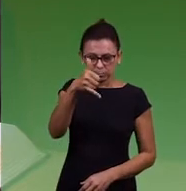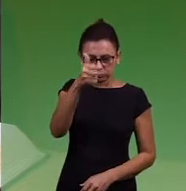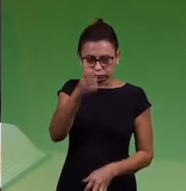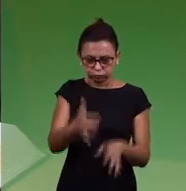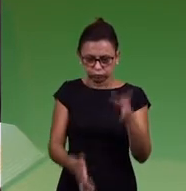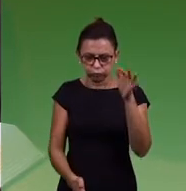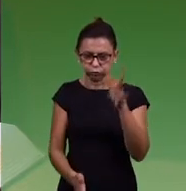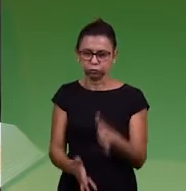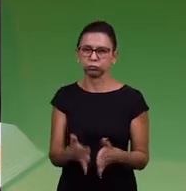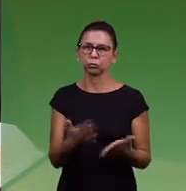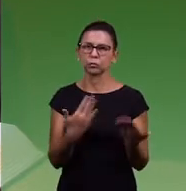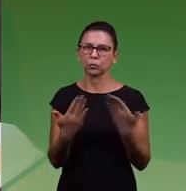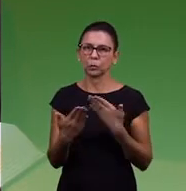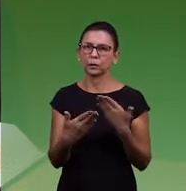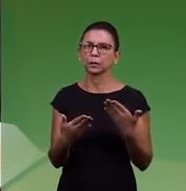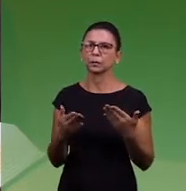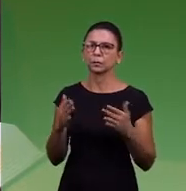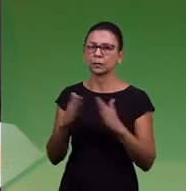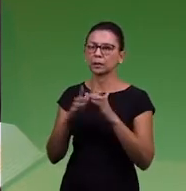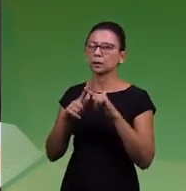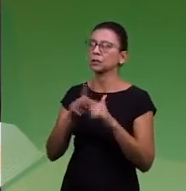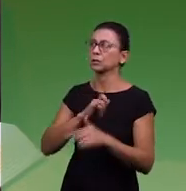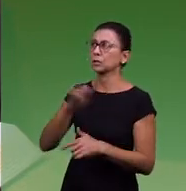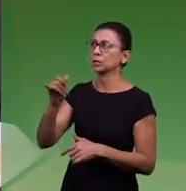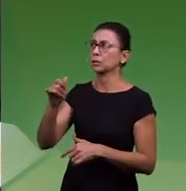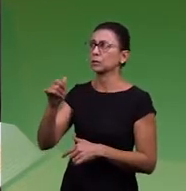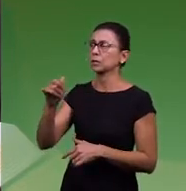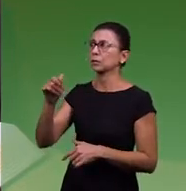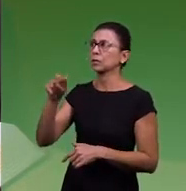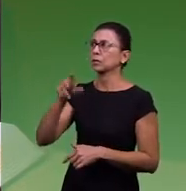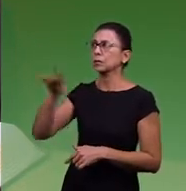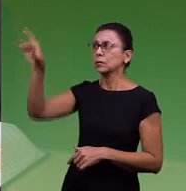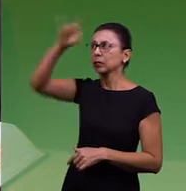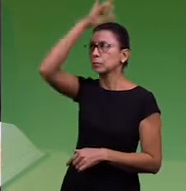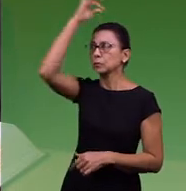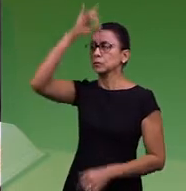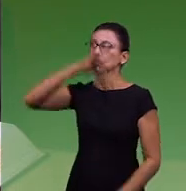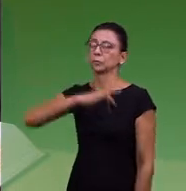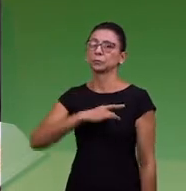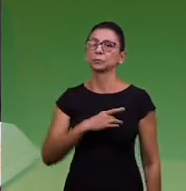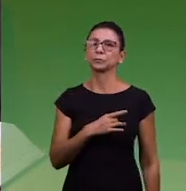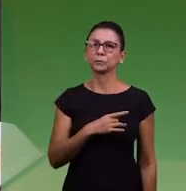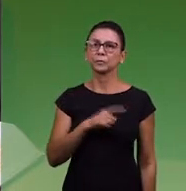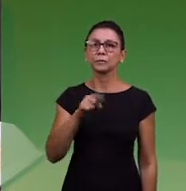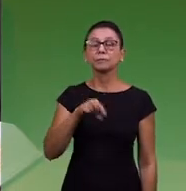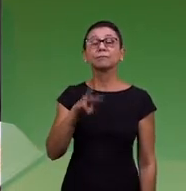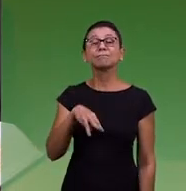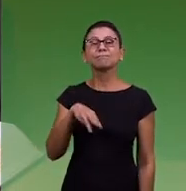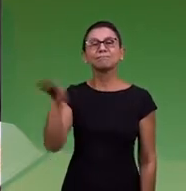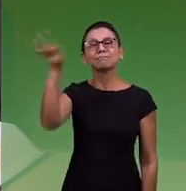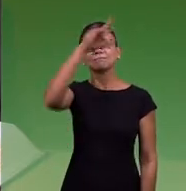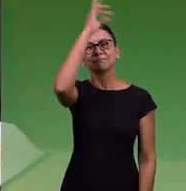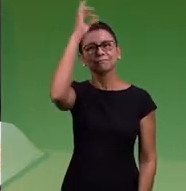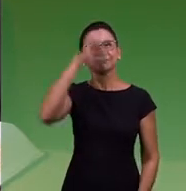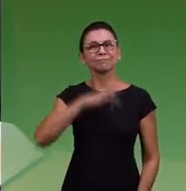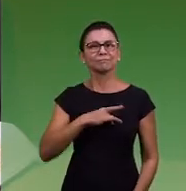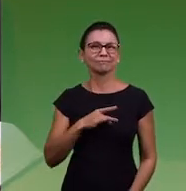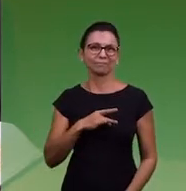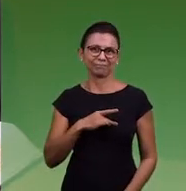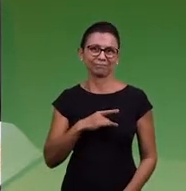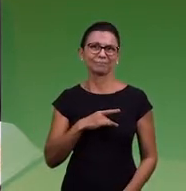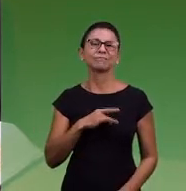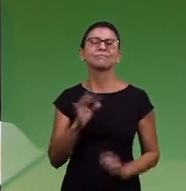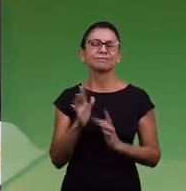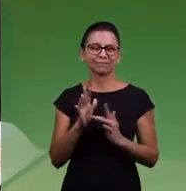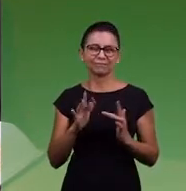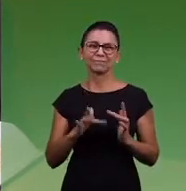estivesse dizendo para o Senhor: você me batizou com o Espírito Santo. E, na verdade, quem batiza com o Espírito Santo é o Senhor Jesus,